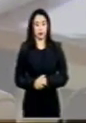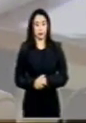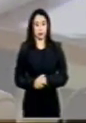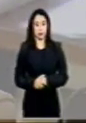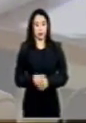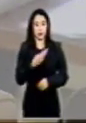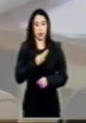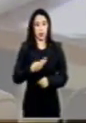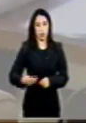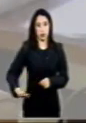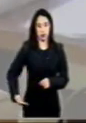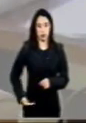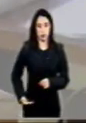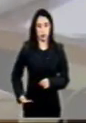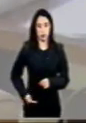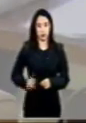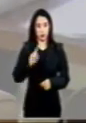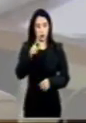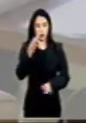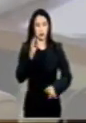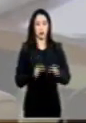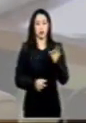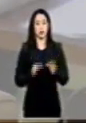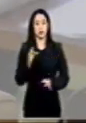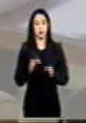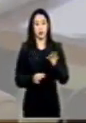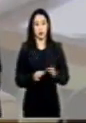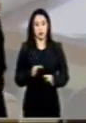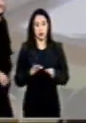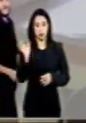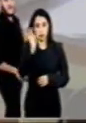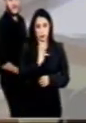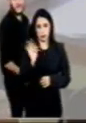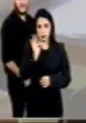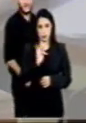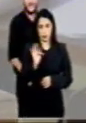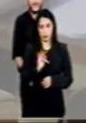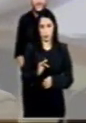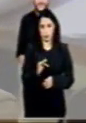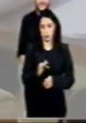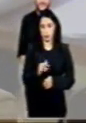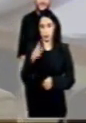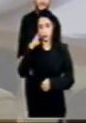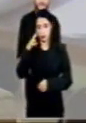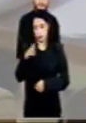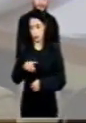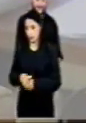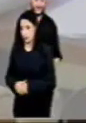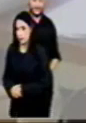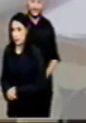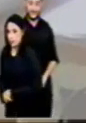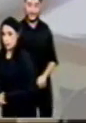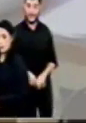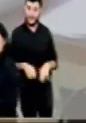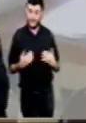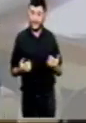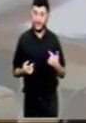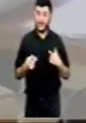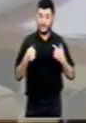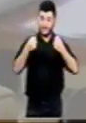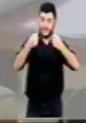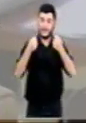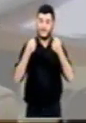e após o juiz federal prestou as informações que se encontram nos autos. Conforme acentuei,